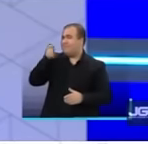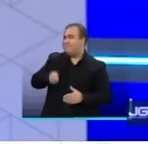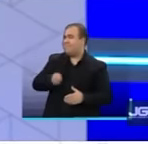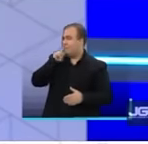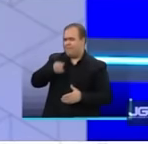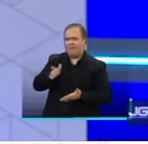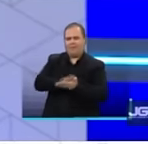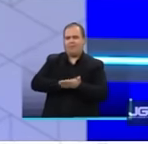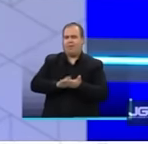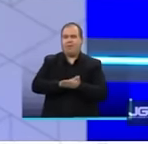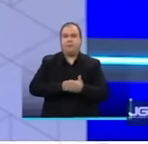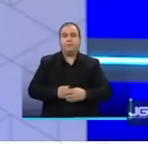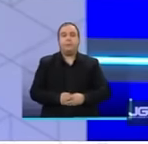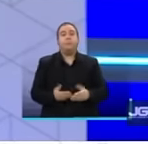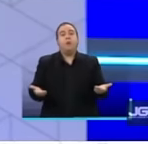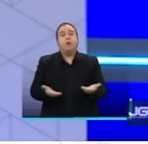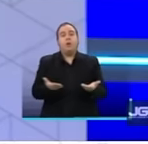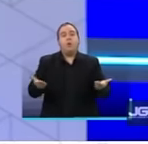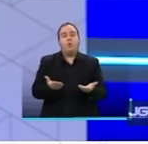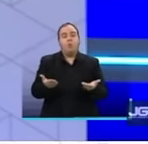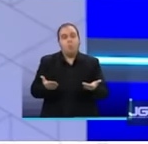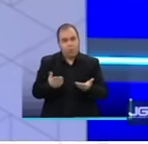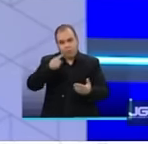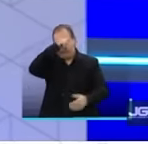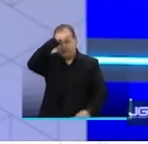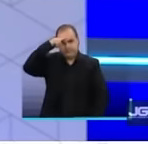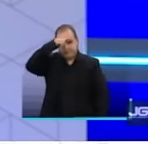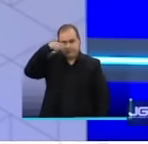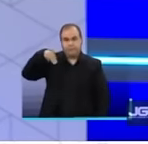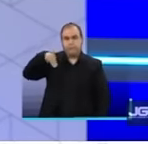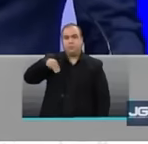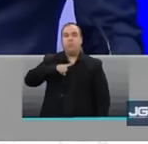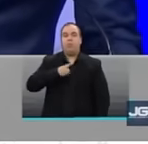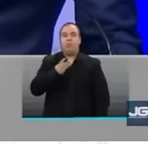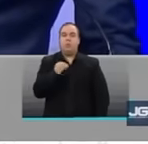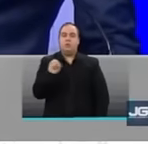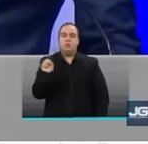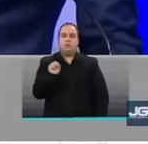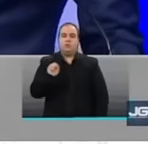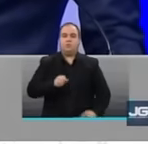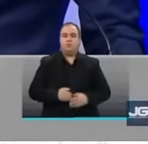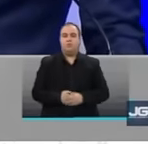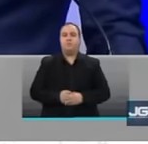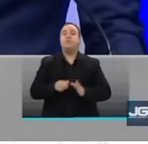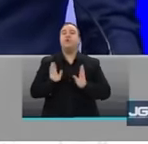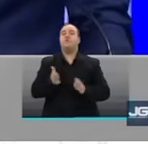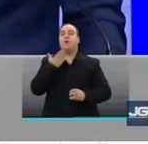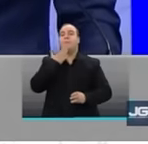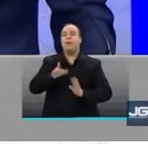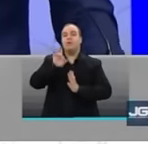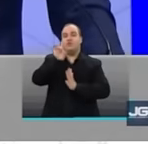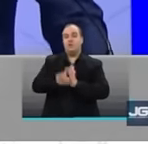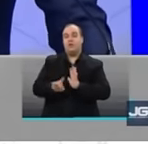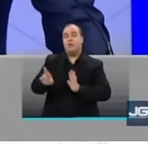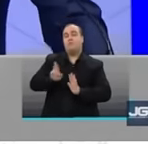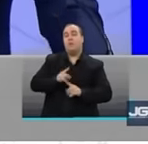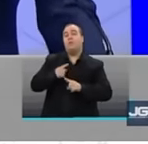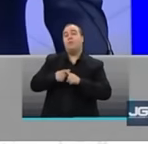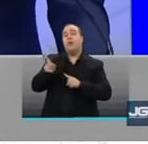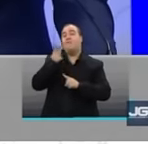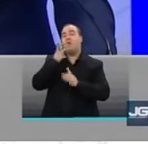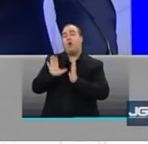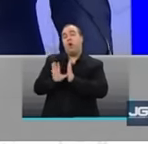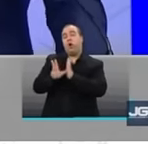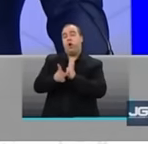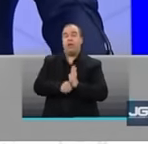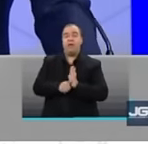bandido. Agora, Pablo Marçal, 30 segundos para a réplica. Já pede o direito de resposta que ele me chamou de bandido aí.